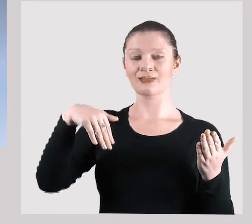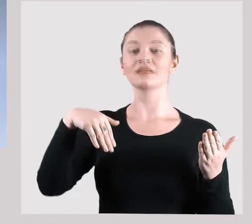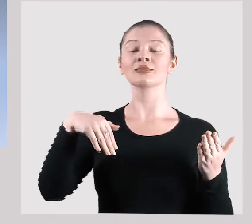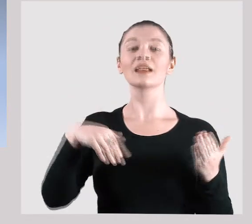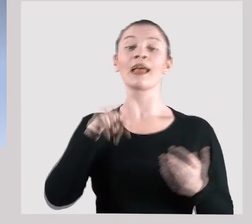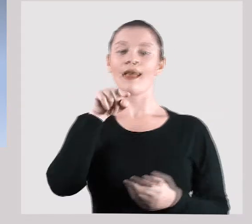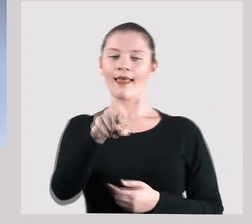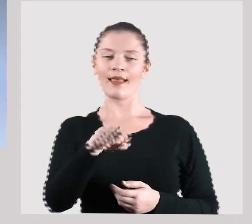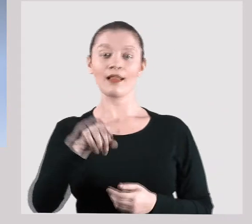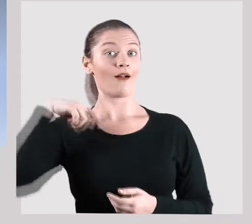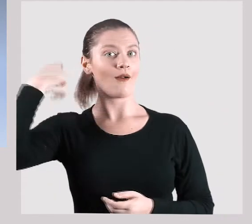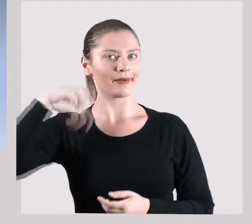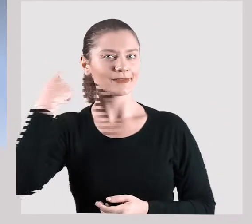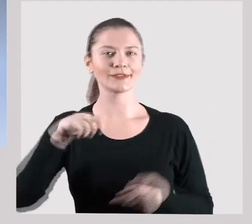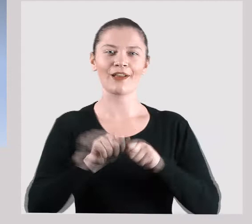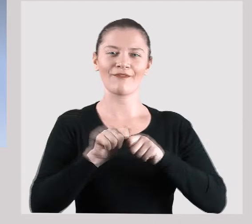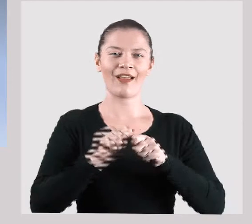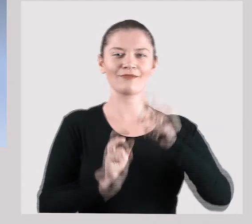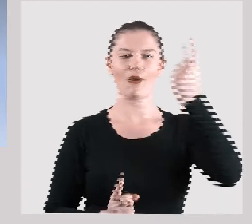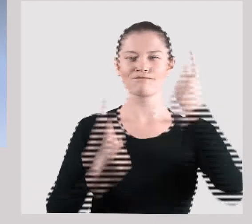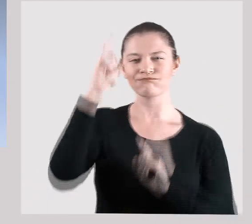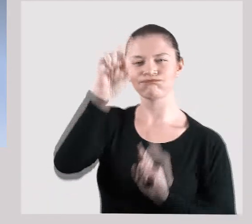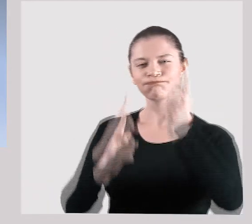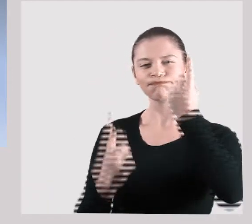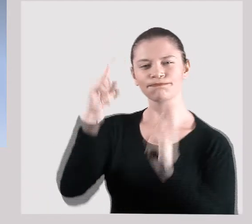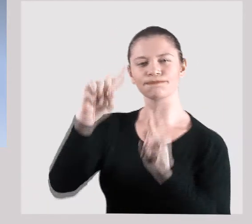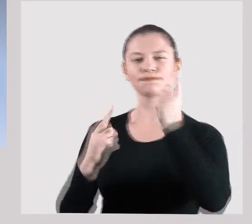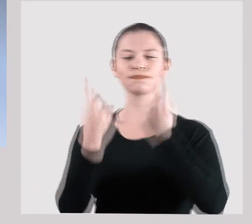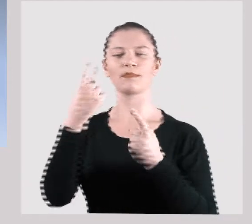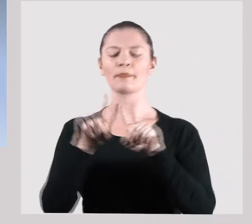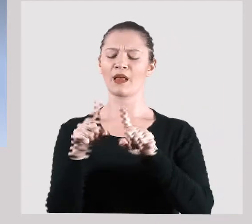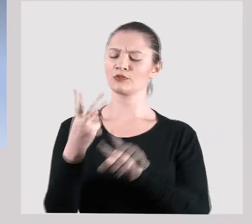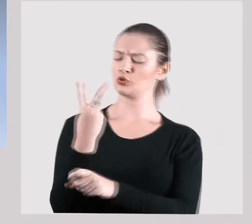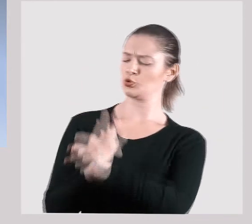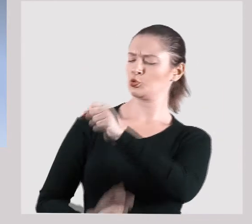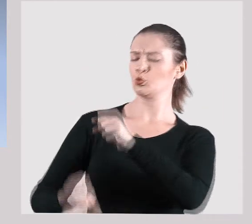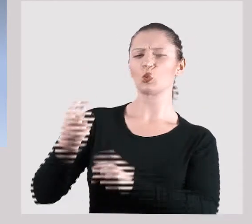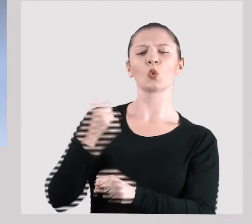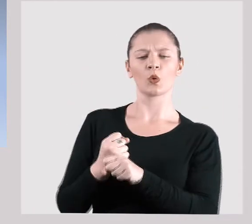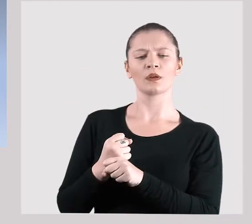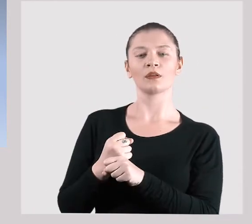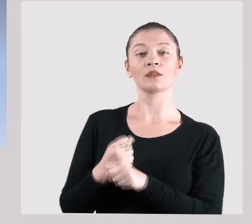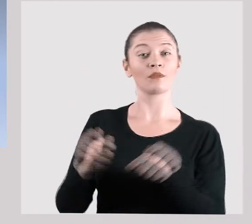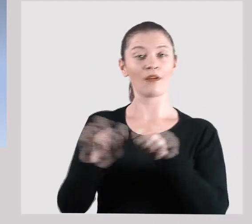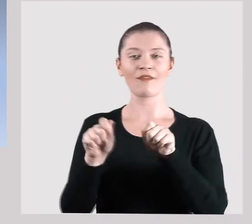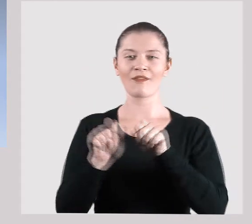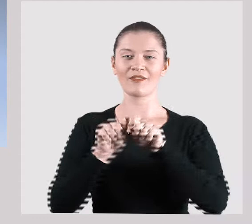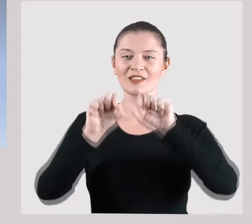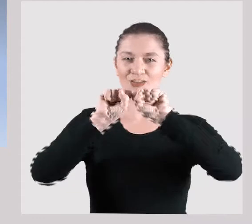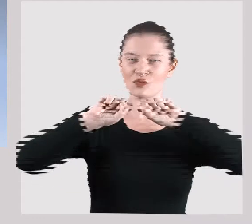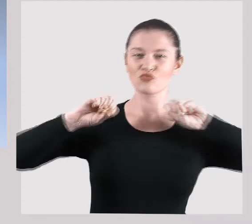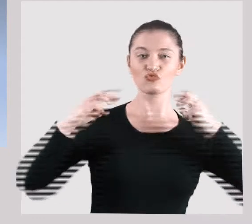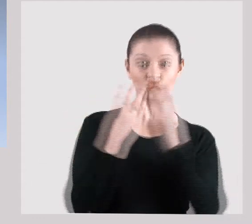ele faz performance. Só que assim, há 1 ano ou 2 anos atrás, ele estava fazendo shows em